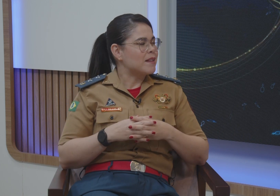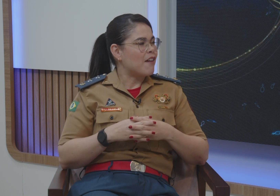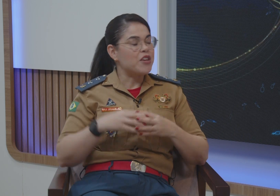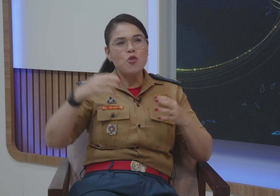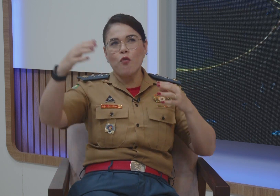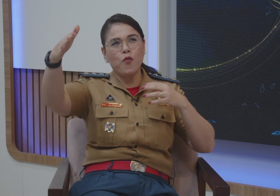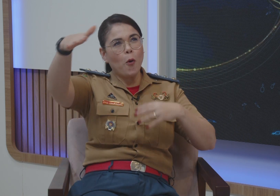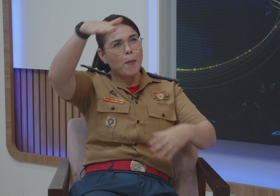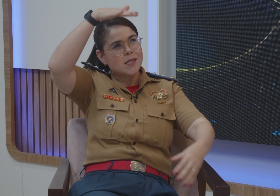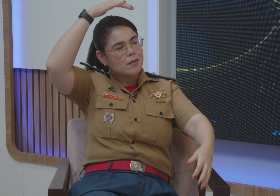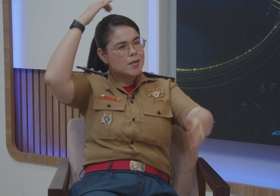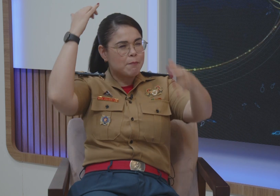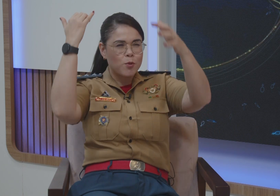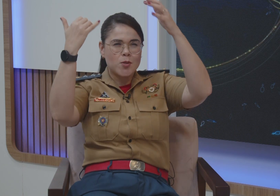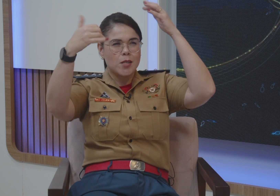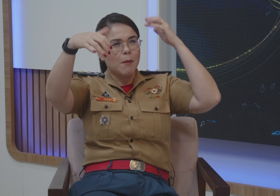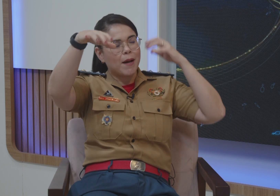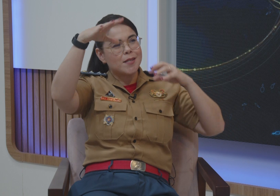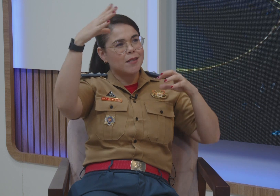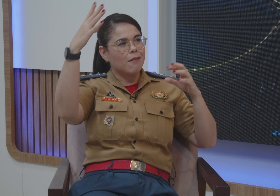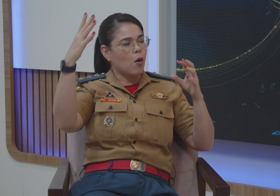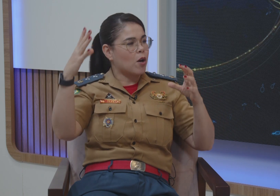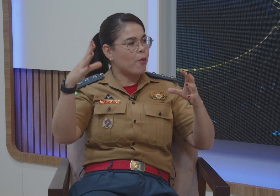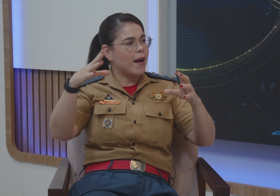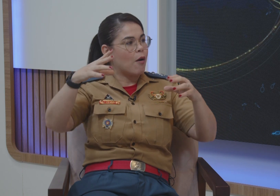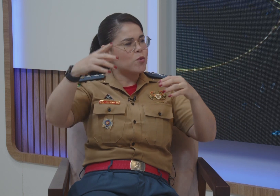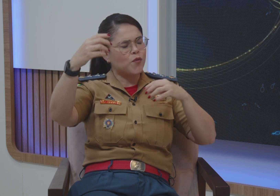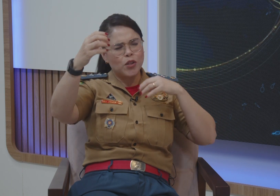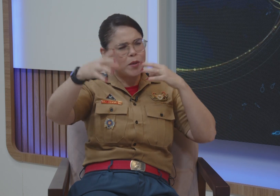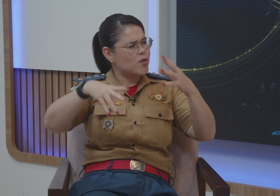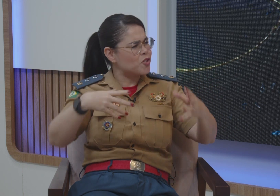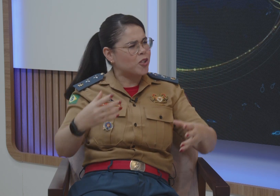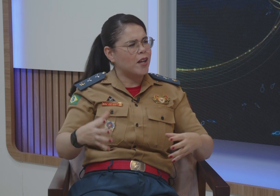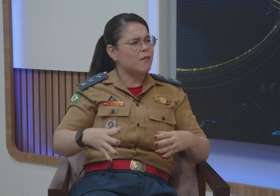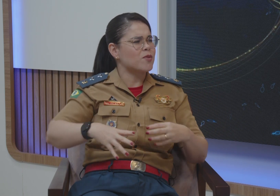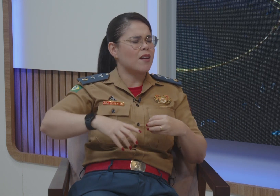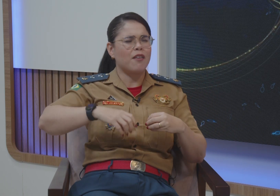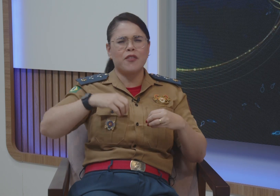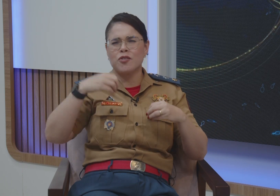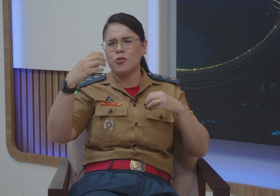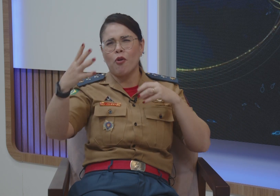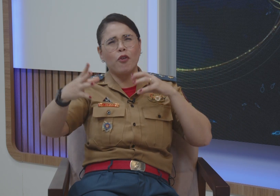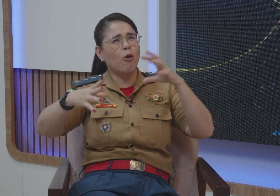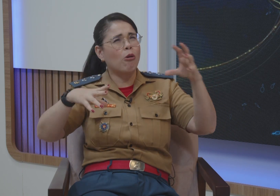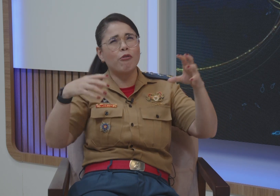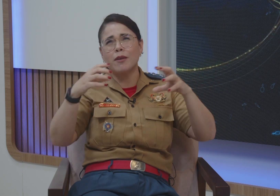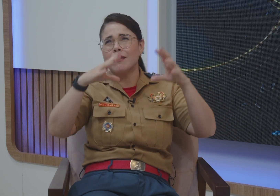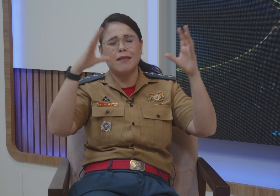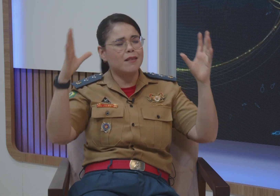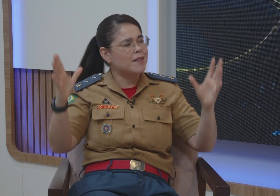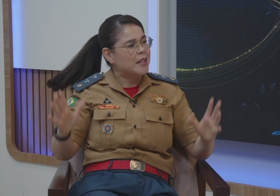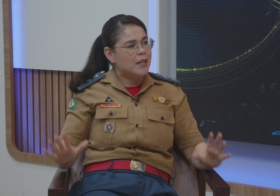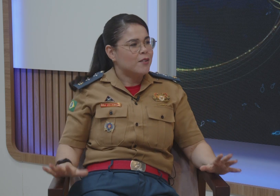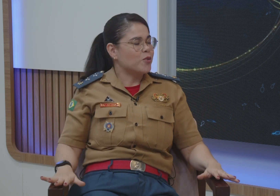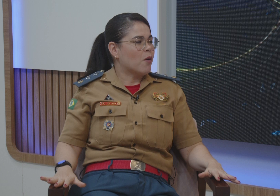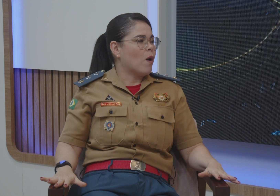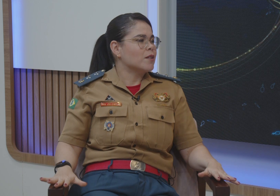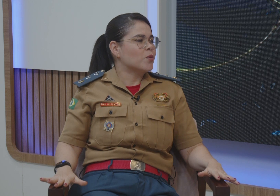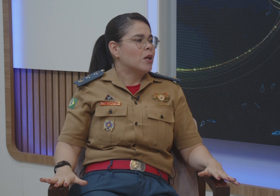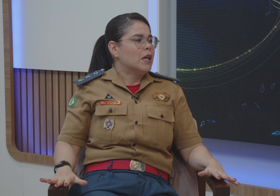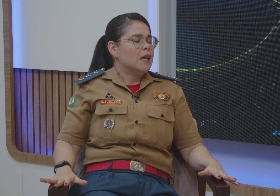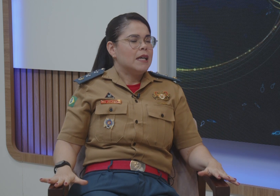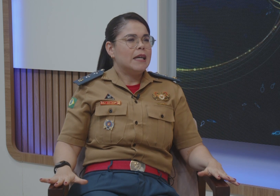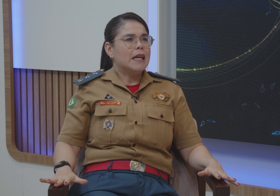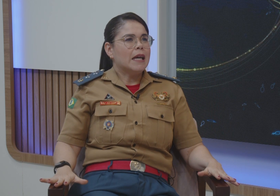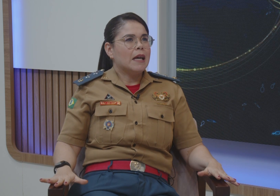quando terminava, e o fogo passando assim por cima, parecia uma aurora boreal, os fenômenos extremos, né? Flashover, rollover, tudo